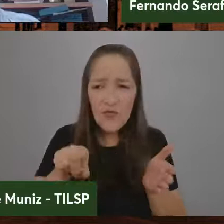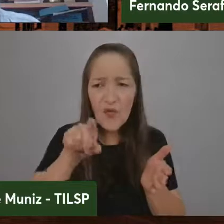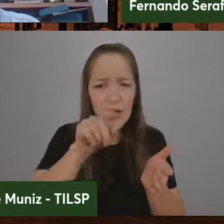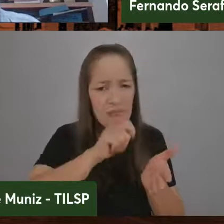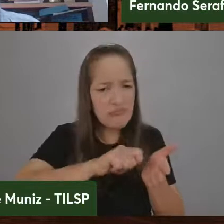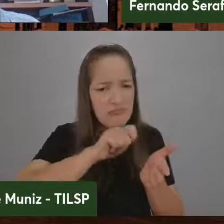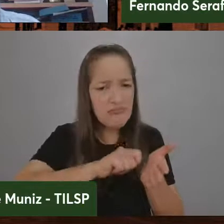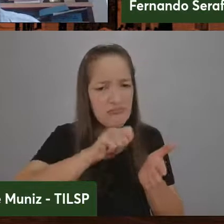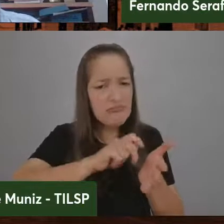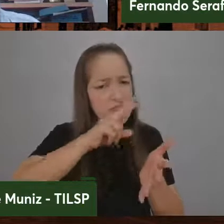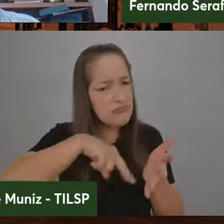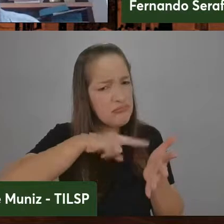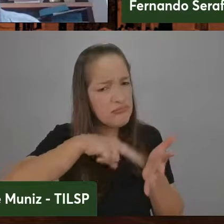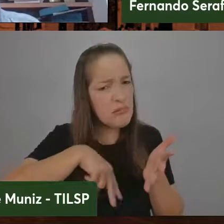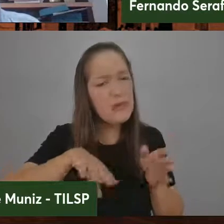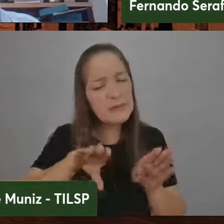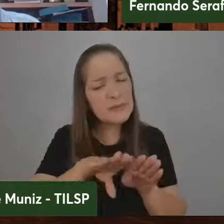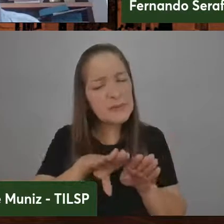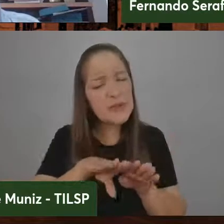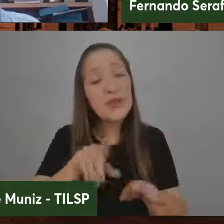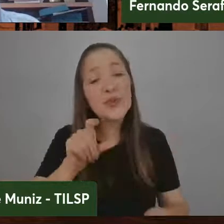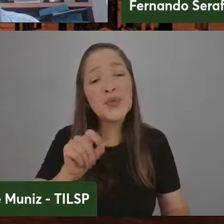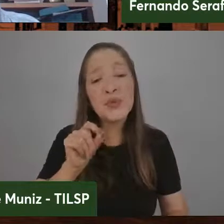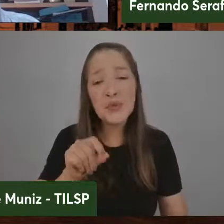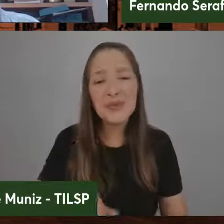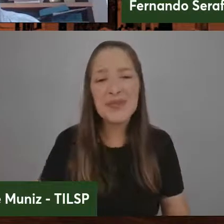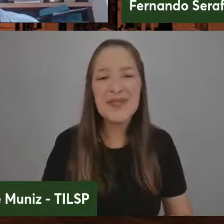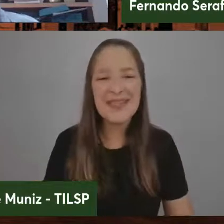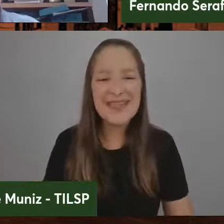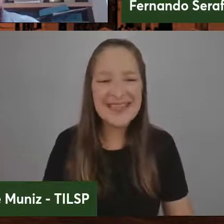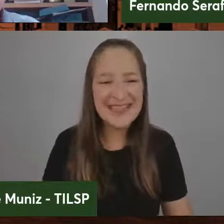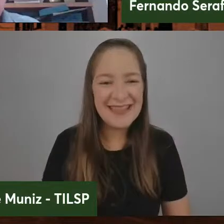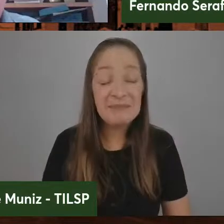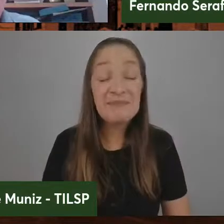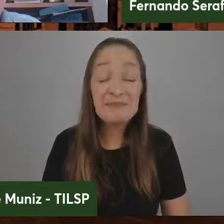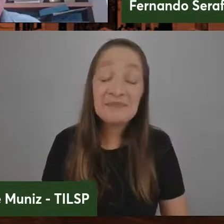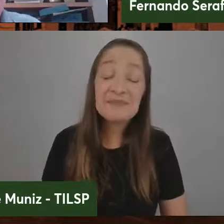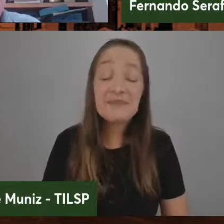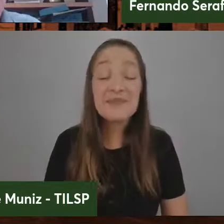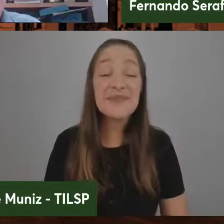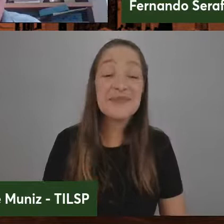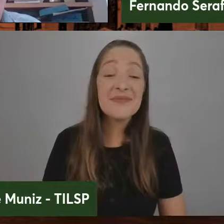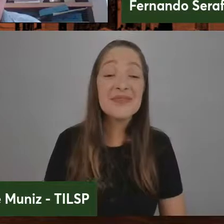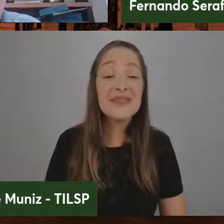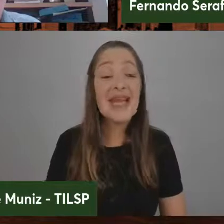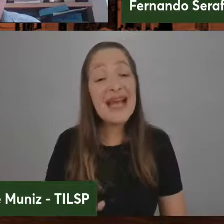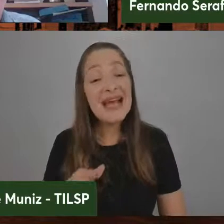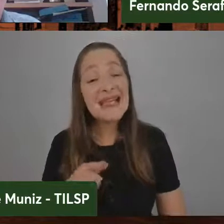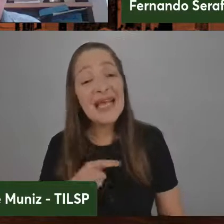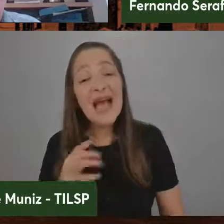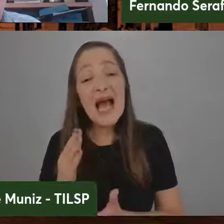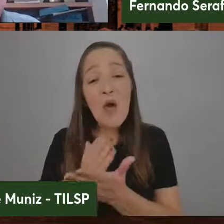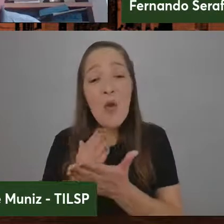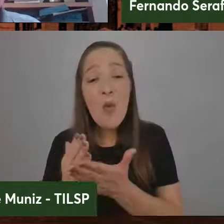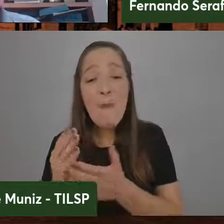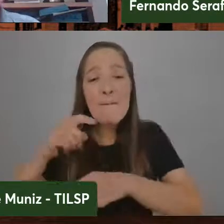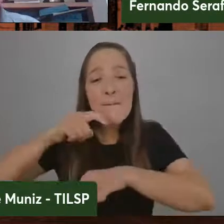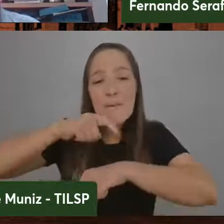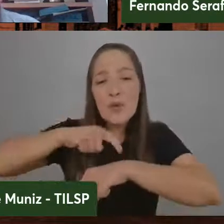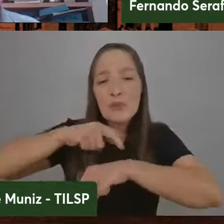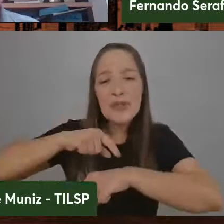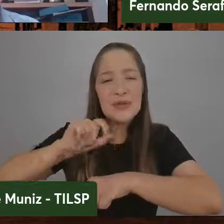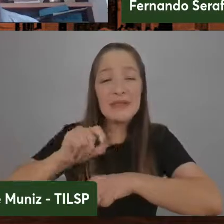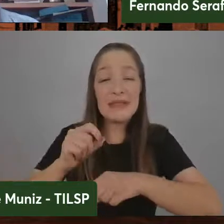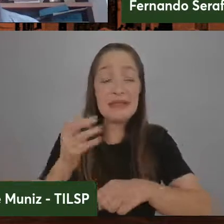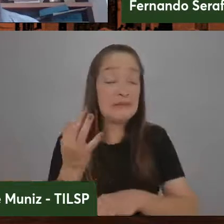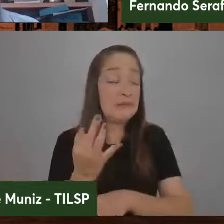são leitores e leitoras, há um momento que você não aguenta